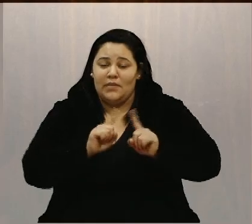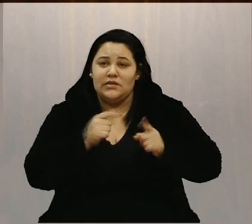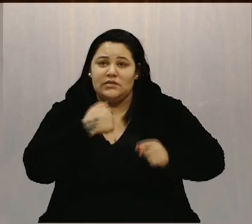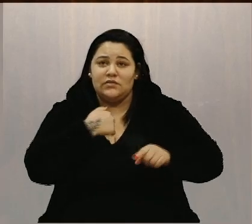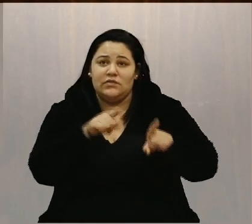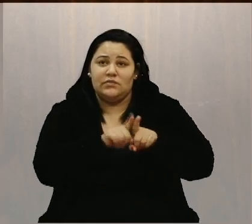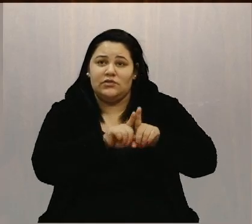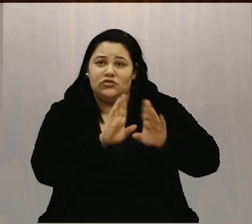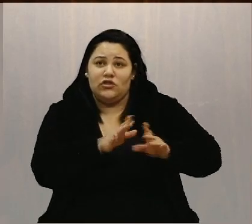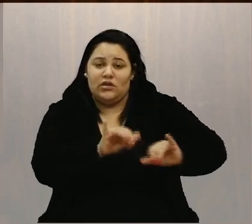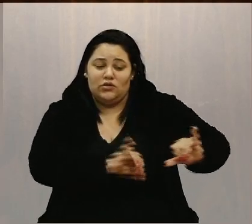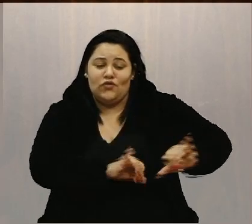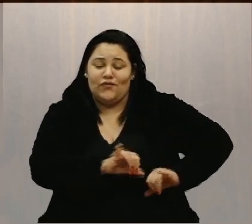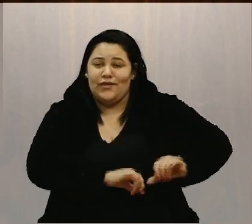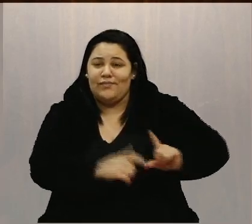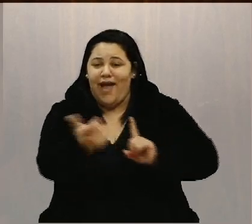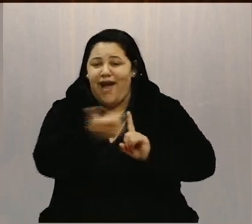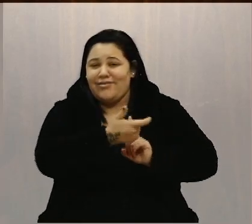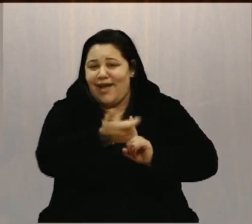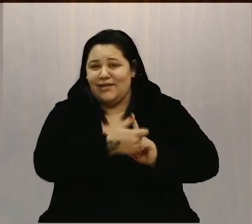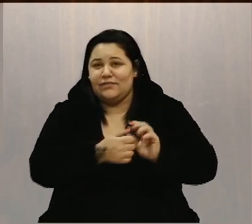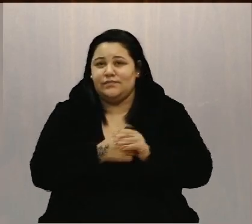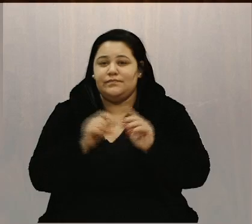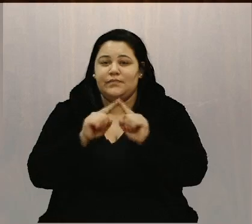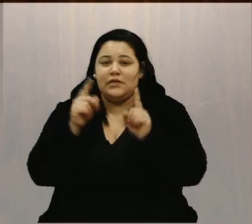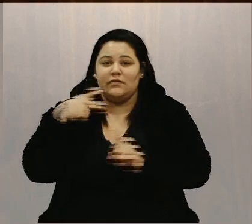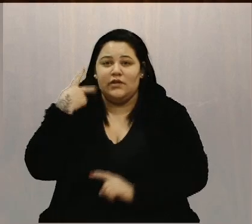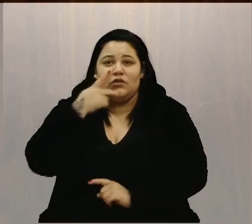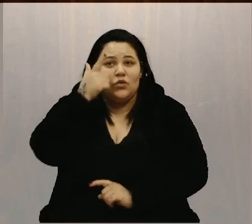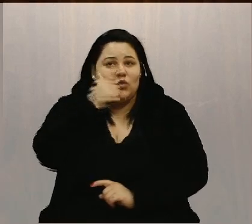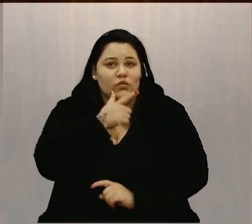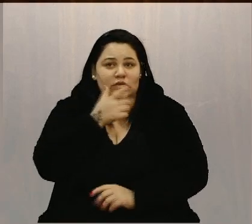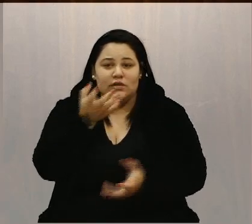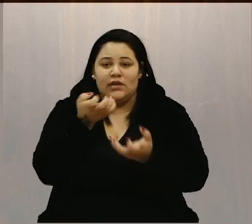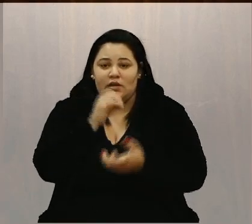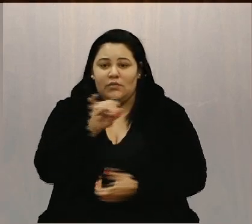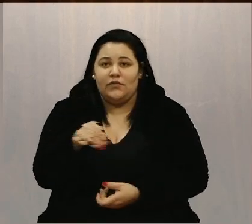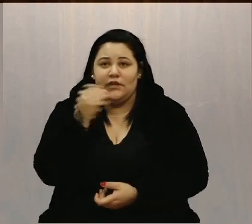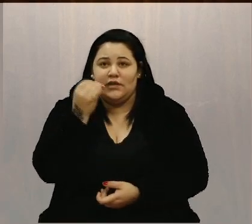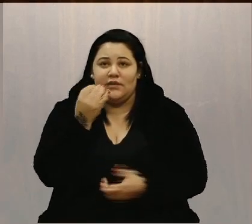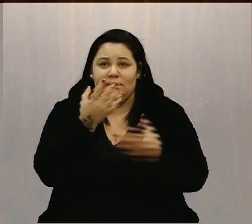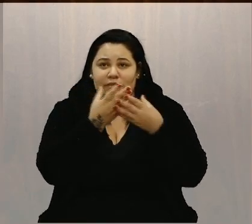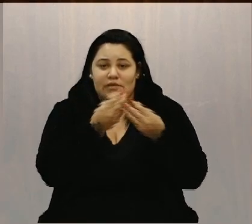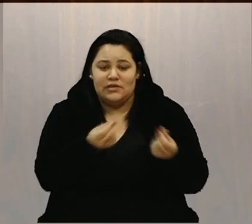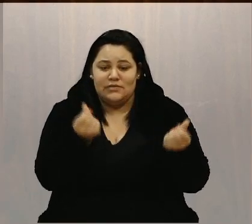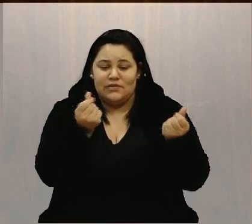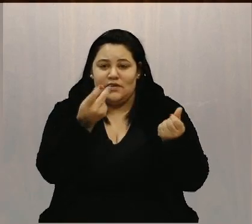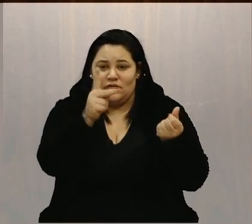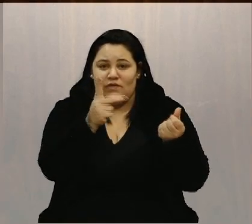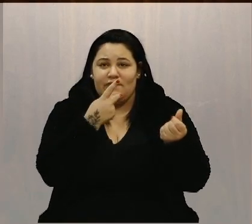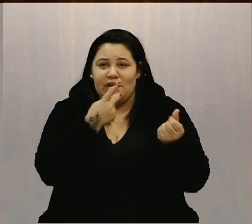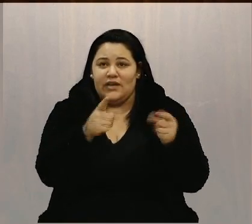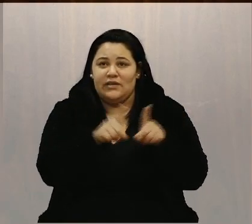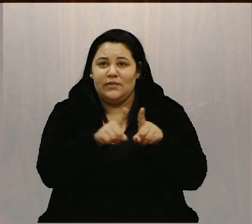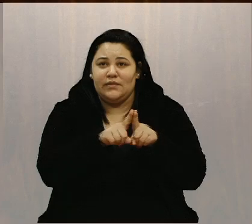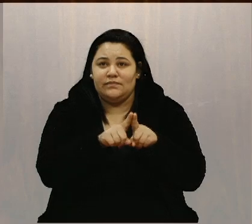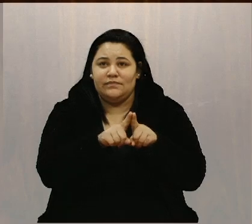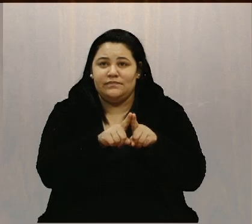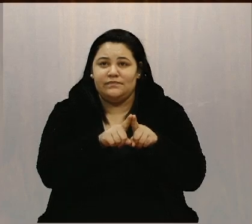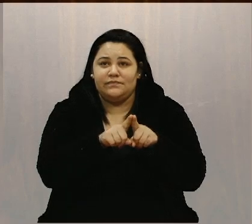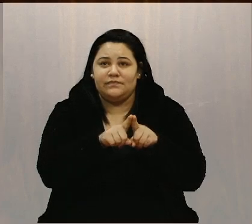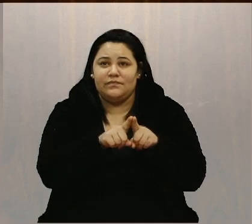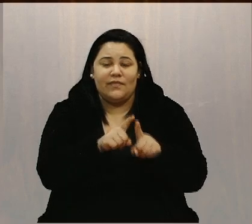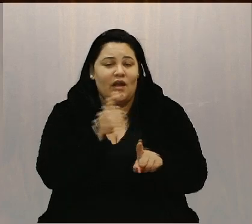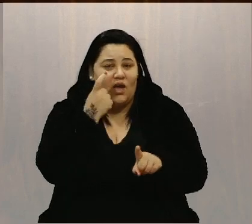ataques. Mas, vereador Lucas, eu quero só aproveitar, e vereador Uez, me sensibilizar com a sua fala, vereador. Olha,